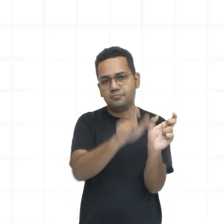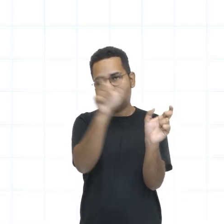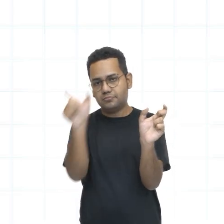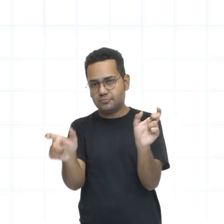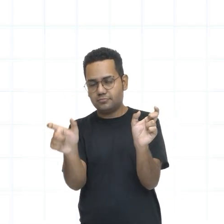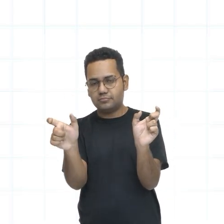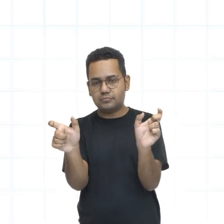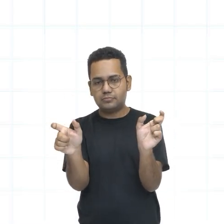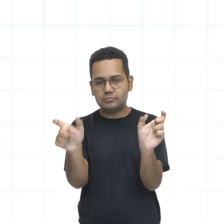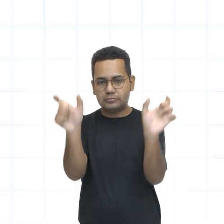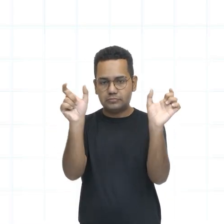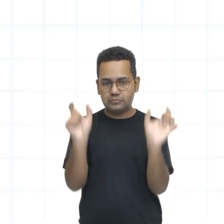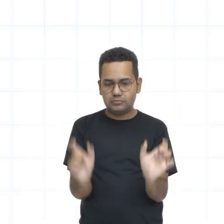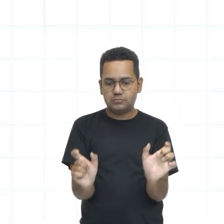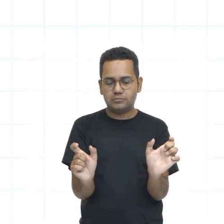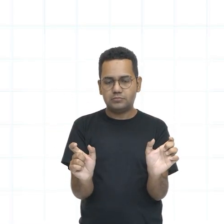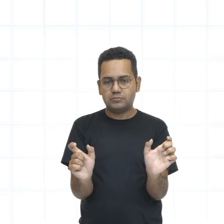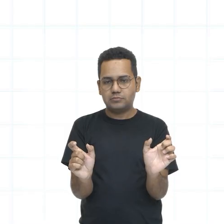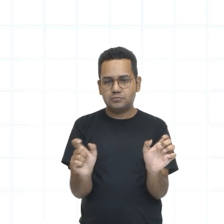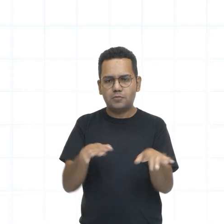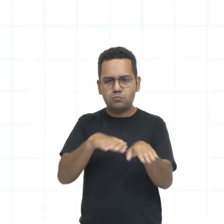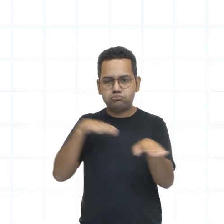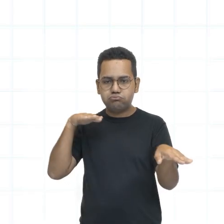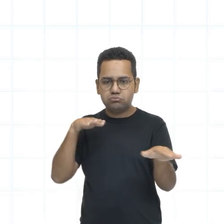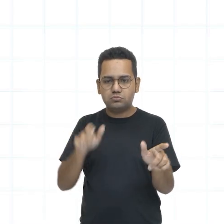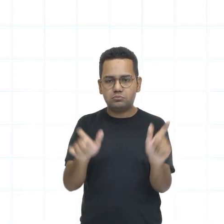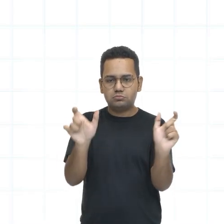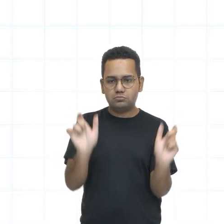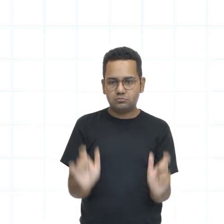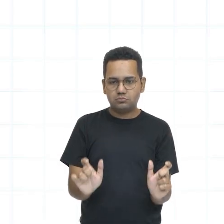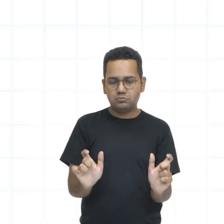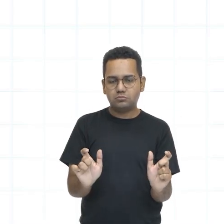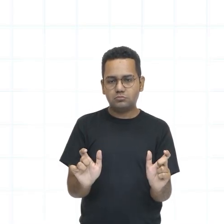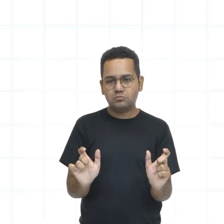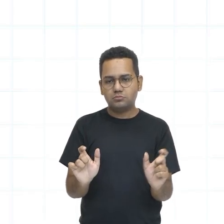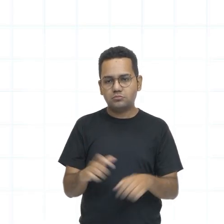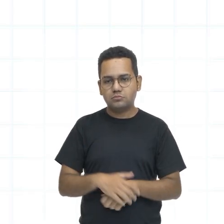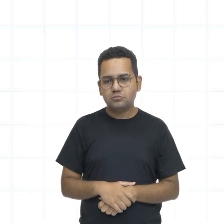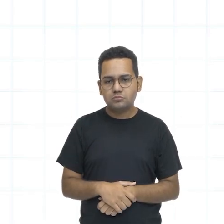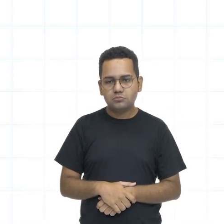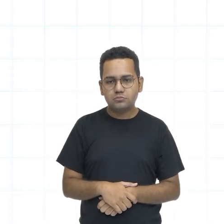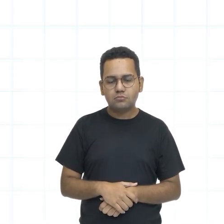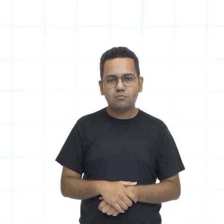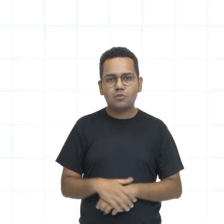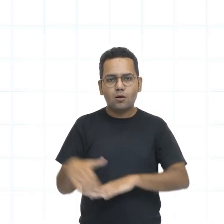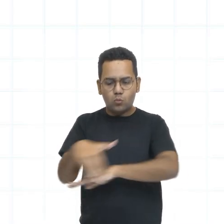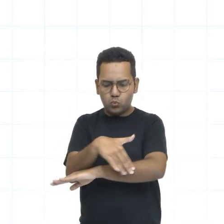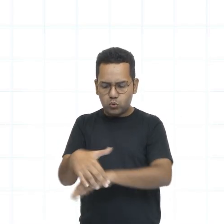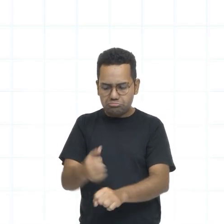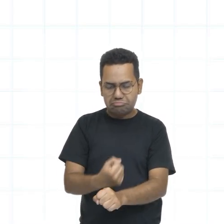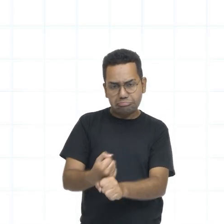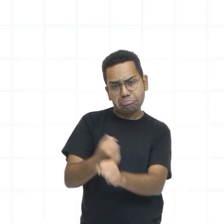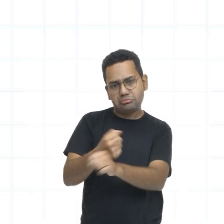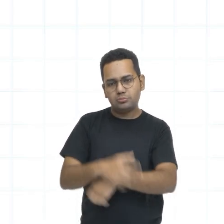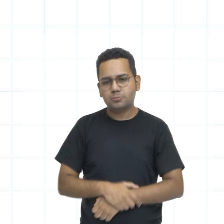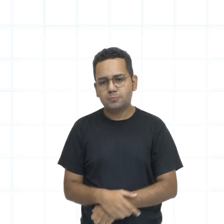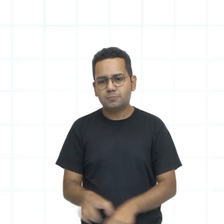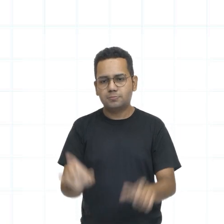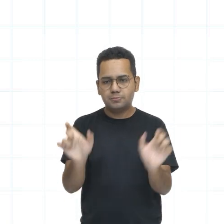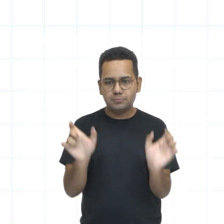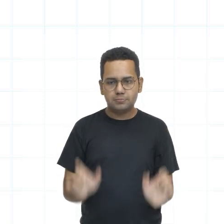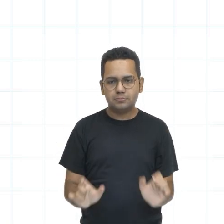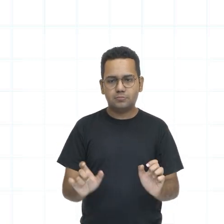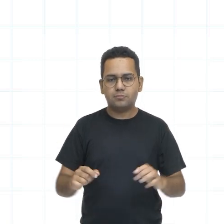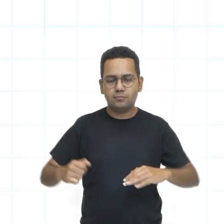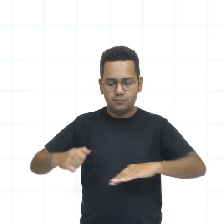tá? Traffic jam, engarrafamento, road work, trabalho na estrada ou obras na pista,